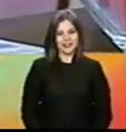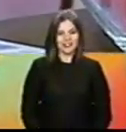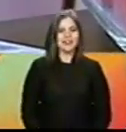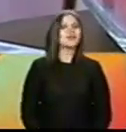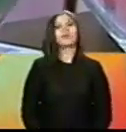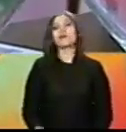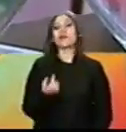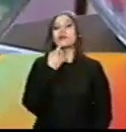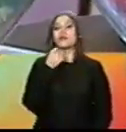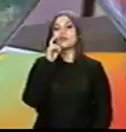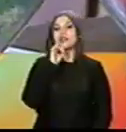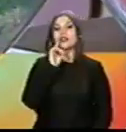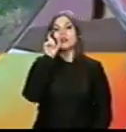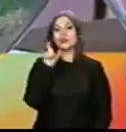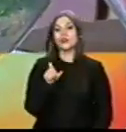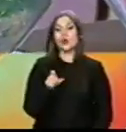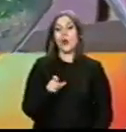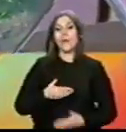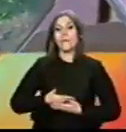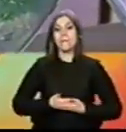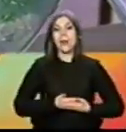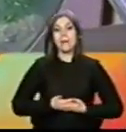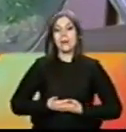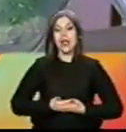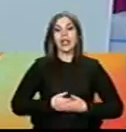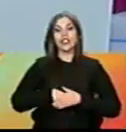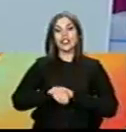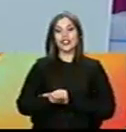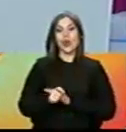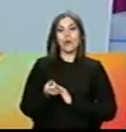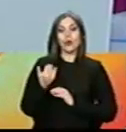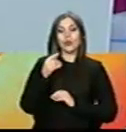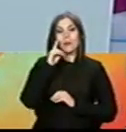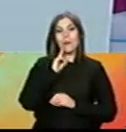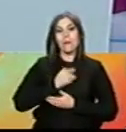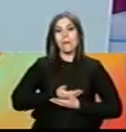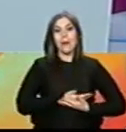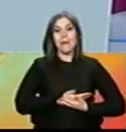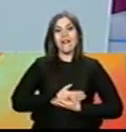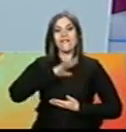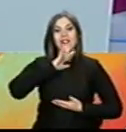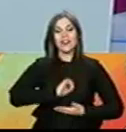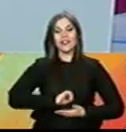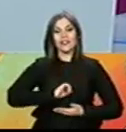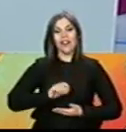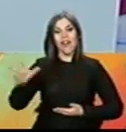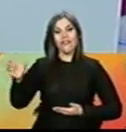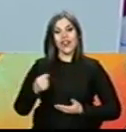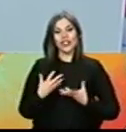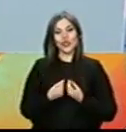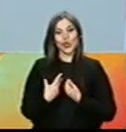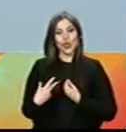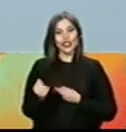A chefe foi mãe há relativamente pouco tempo. É verdade. Tem um bebê. É uma bebê, não é? É uma bebê. Uma bebê linda. Então veio consigo, não é?